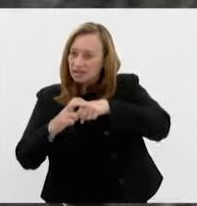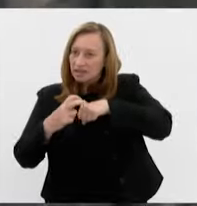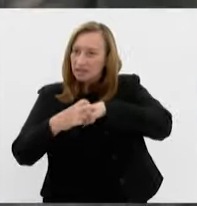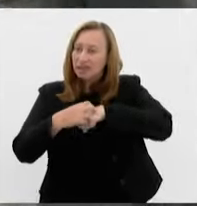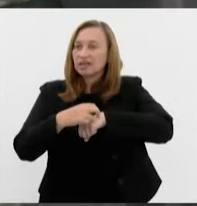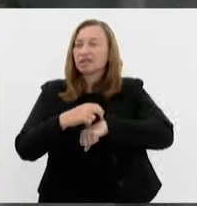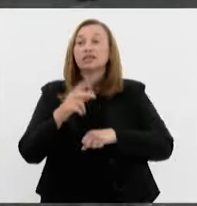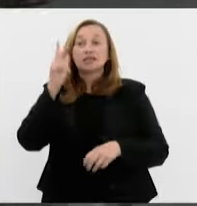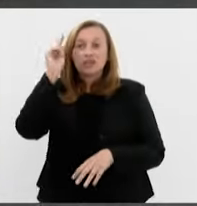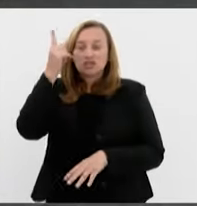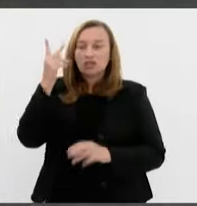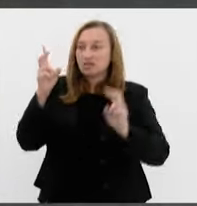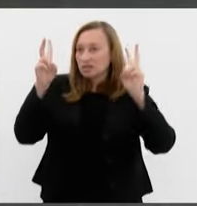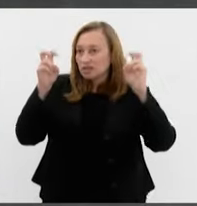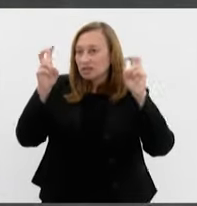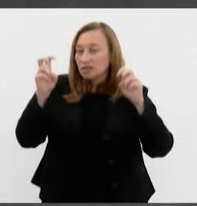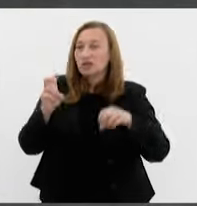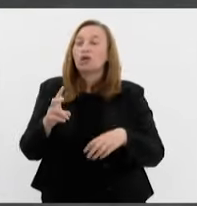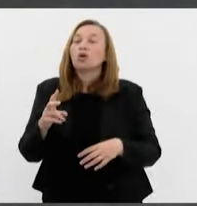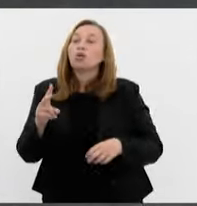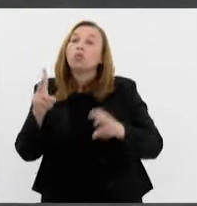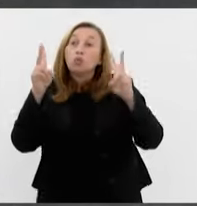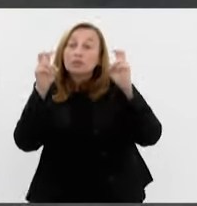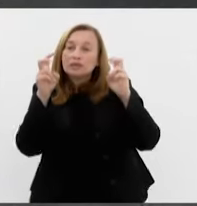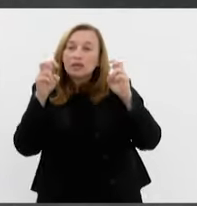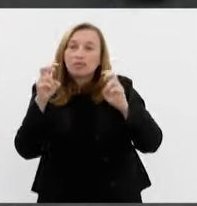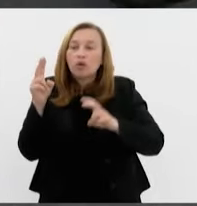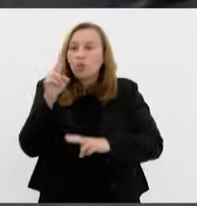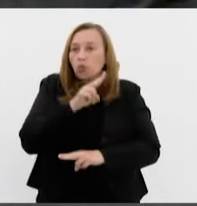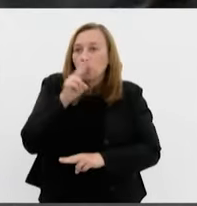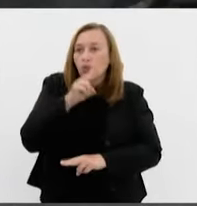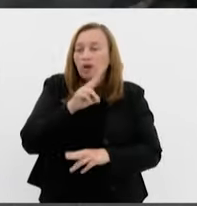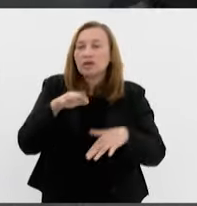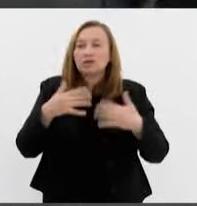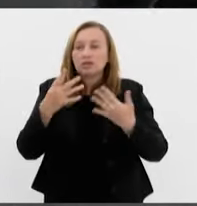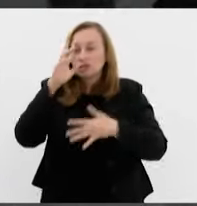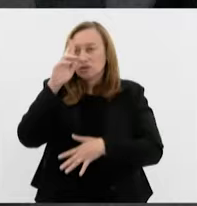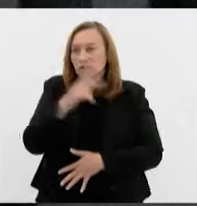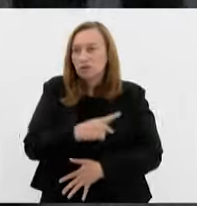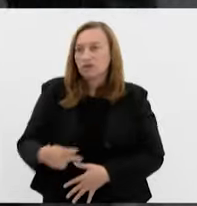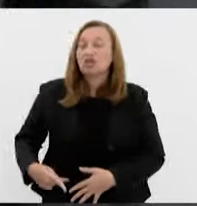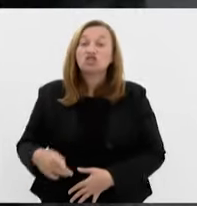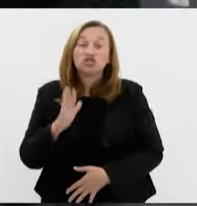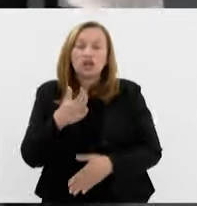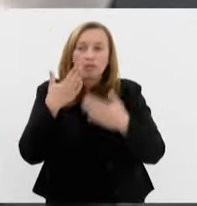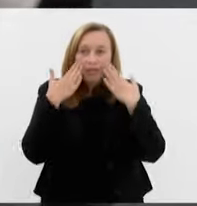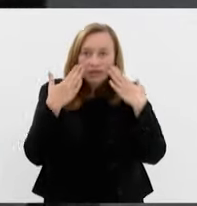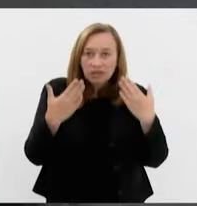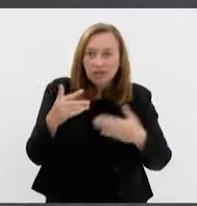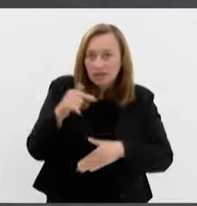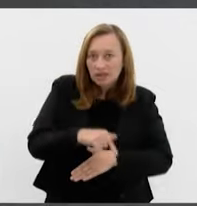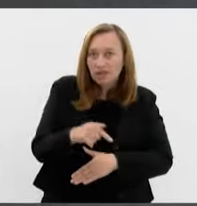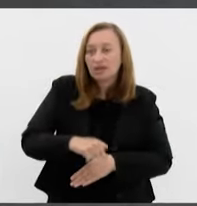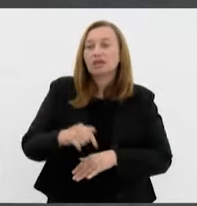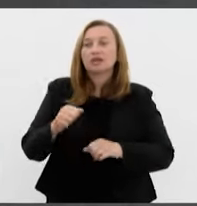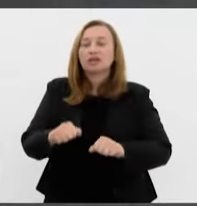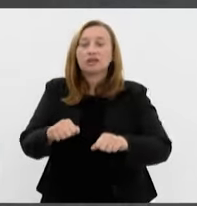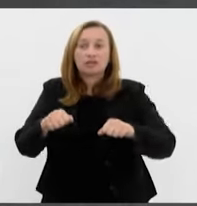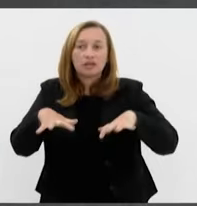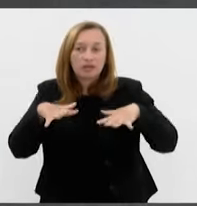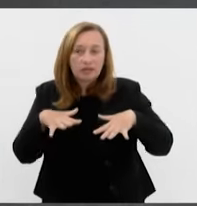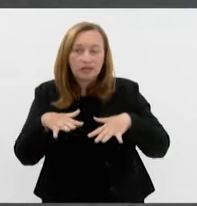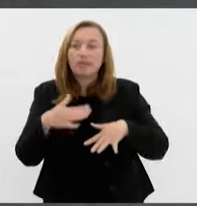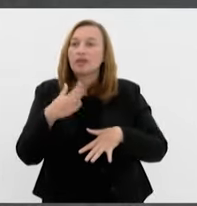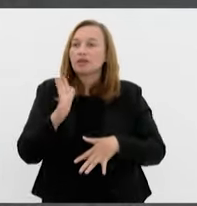temas que são tão urgentes quanto E aí se senhora presidenta eu já apresentei aqui na Assembleia Legislativa já